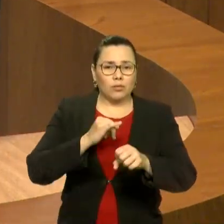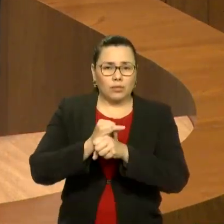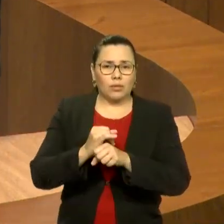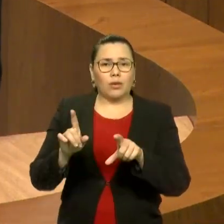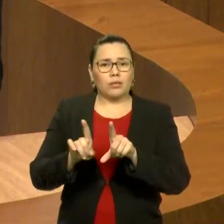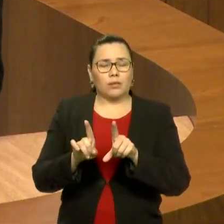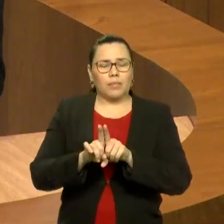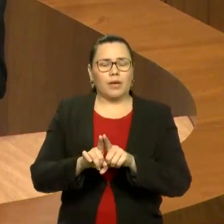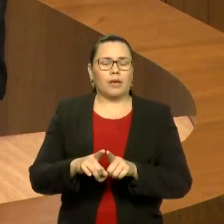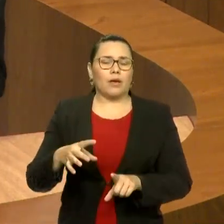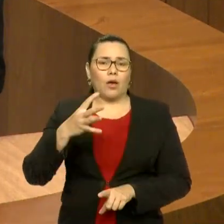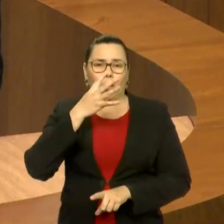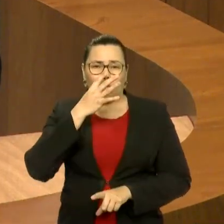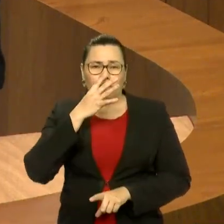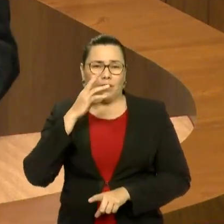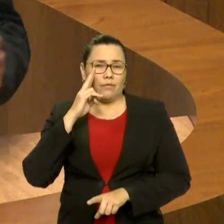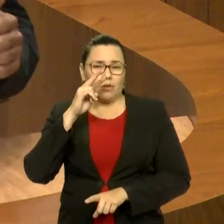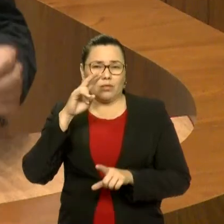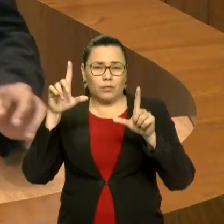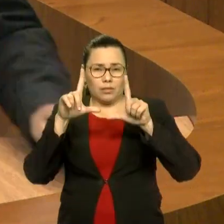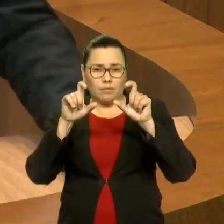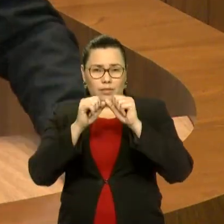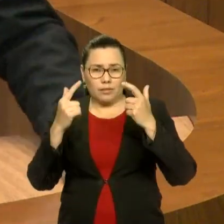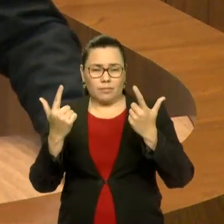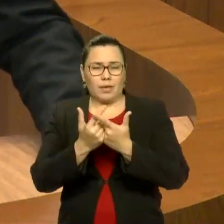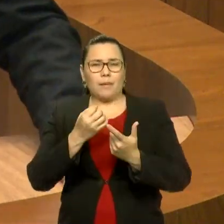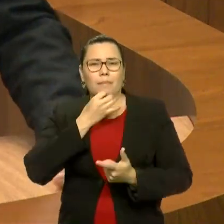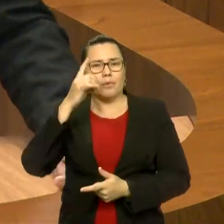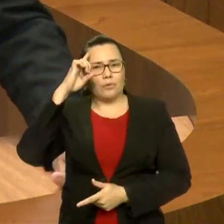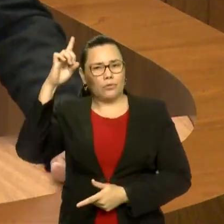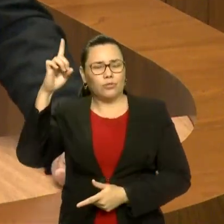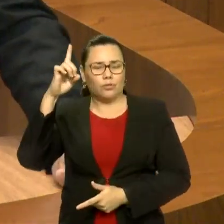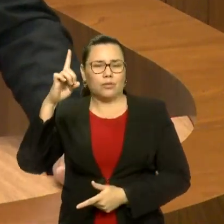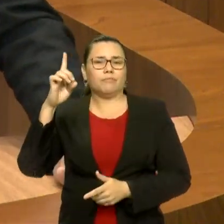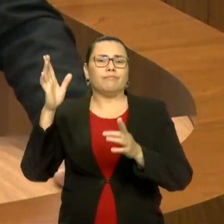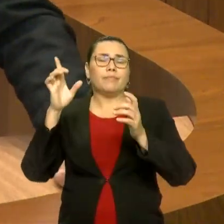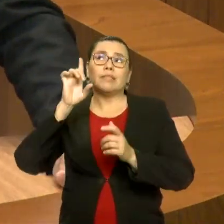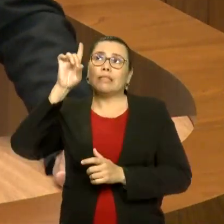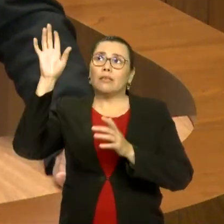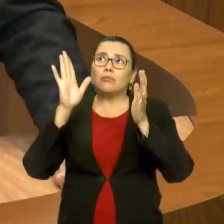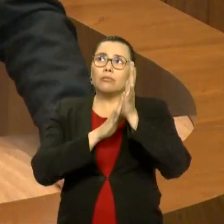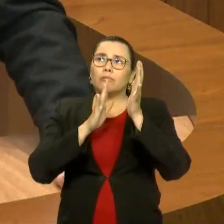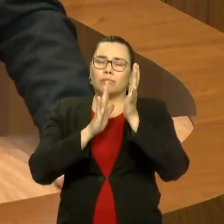telespectadores, acompanham pela TV Assembleia, nosso mais cordial bom dia, que Deus seja louvado.